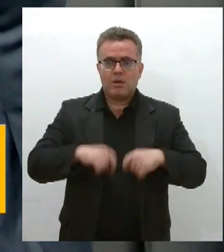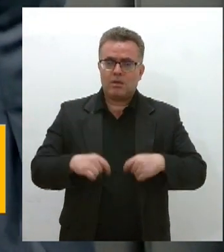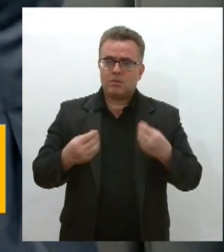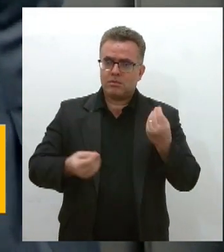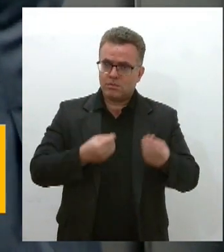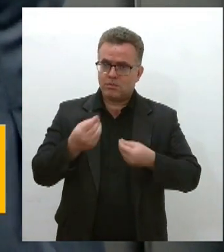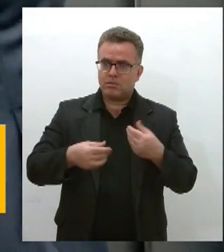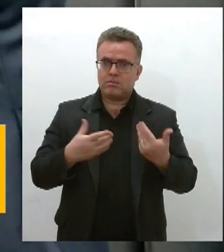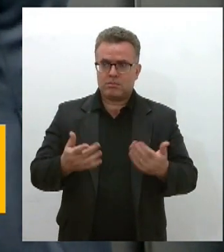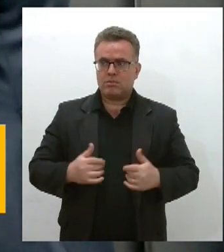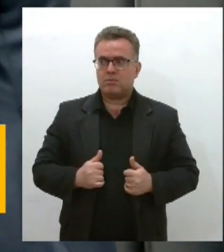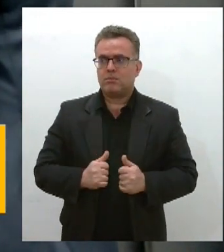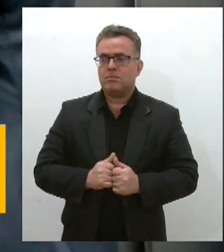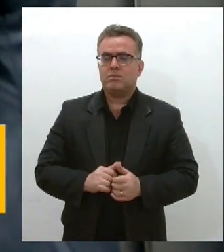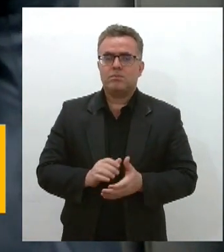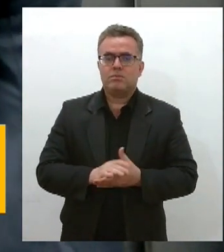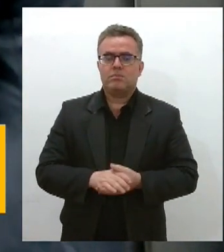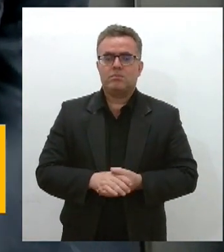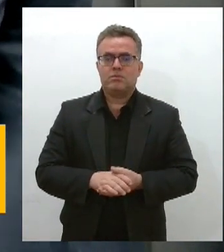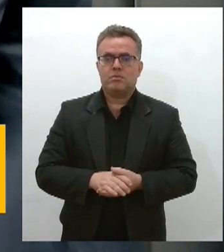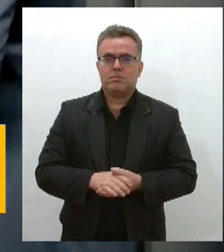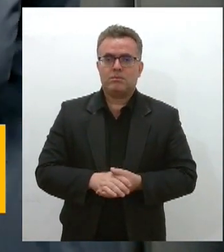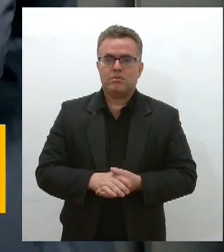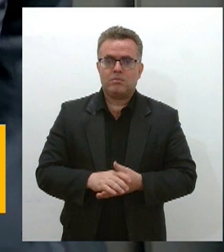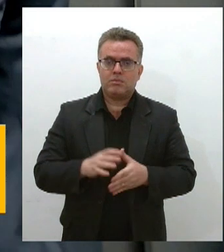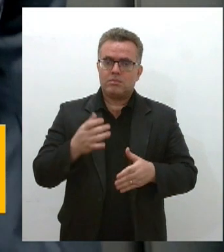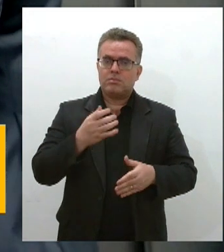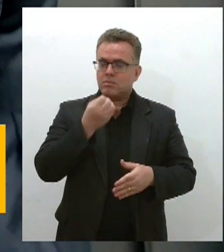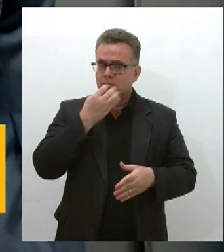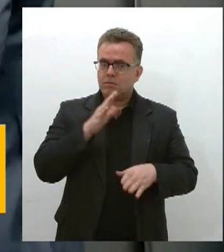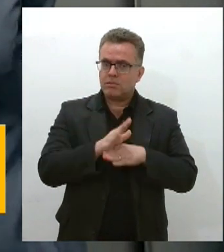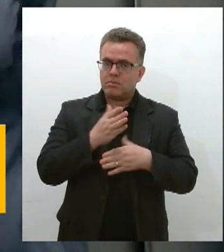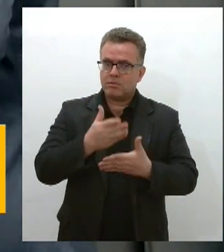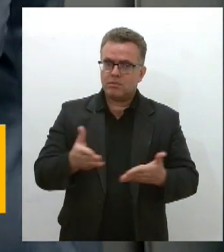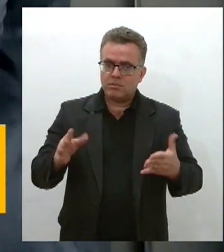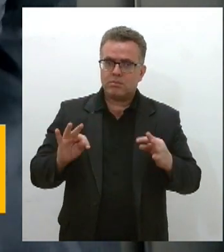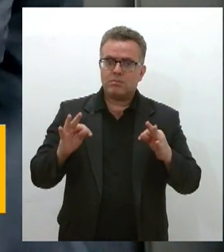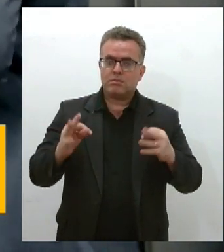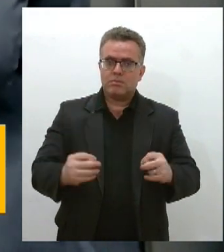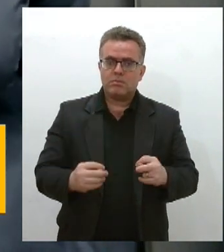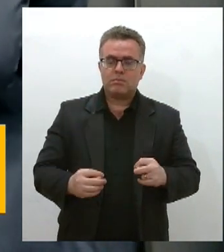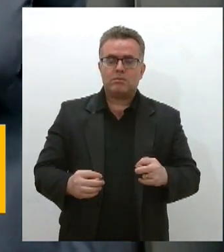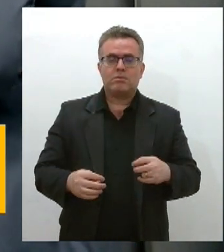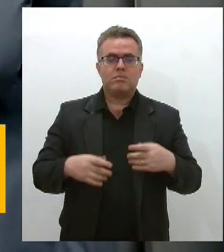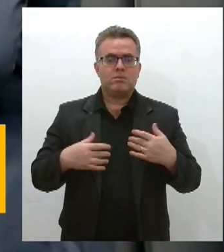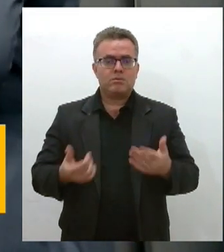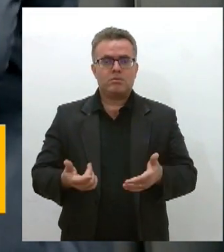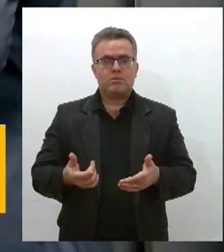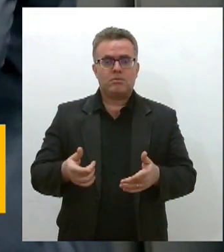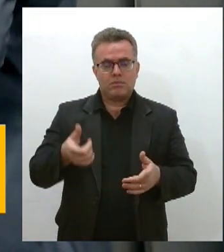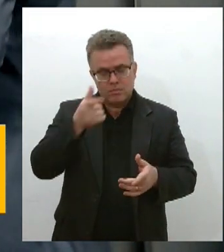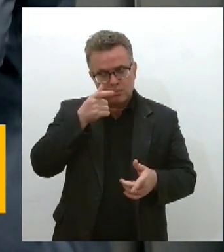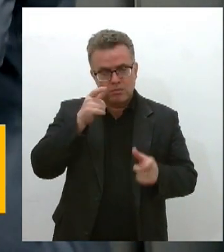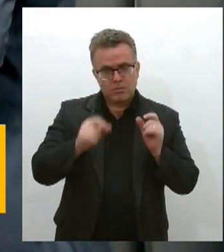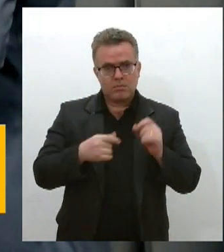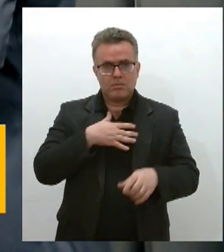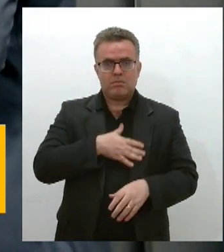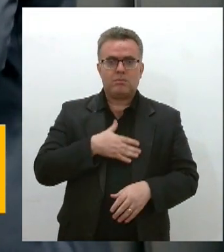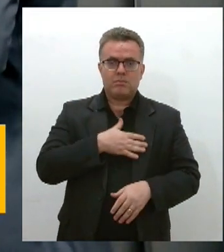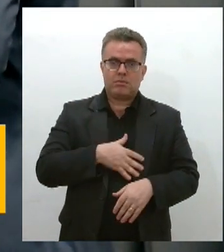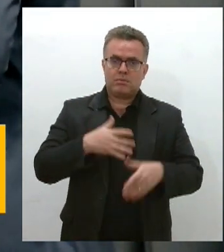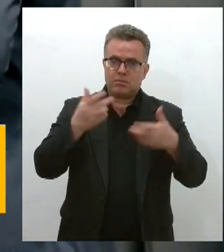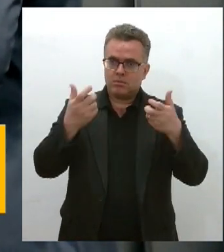bucal. Boa tarde. Boa tarde, Thiago. Boa tarde para os nossos telespectadores. É um prazer estar aqui conversando com você